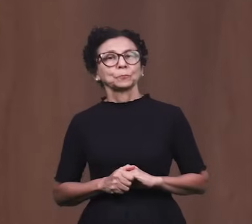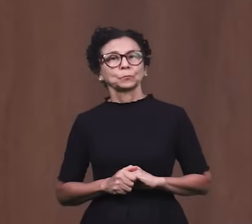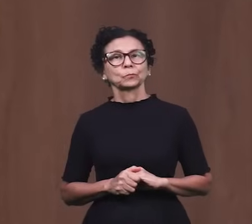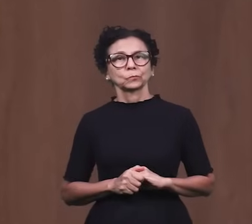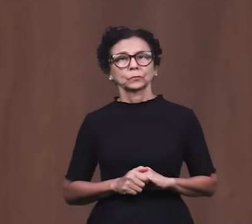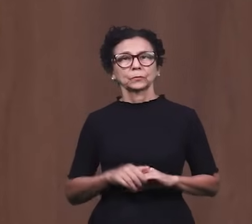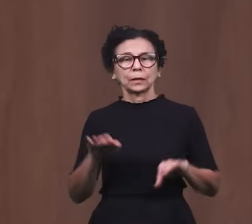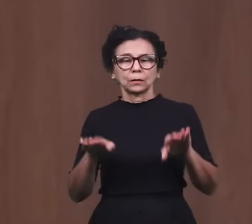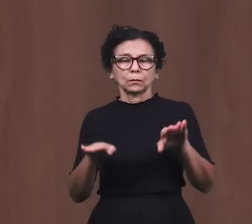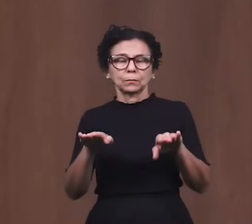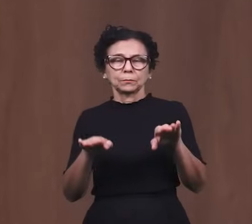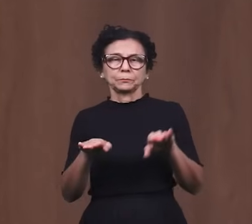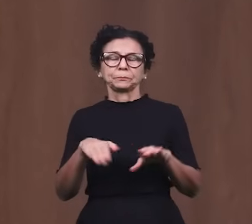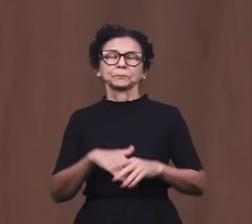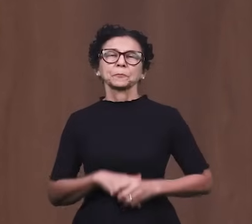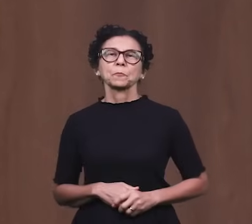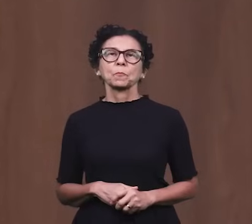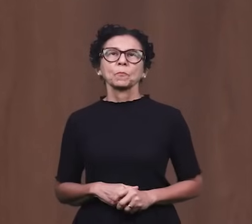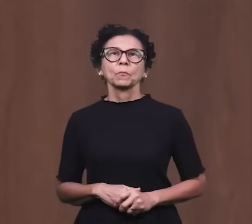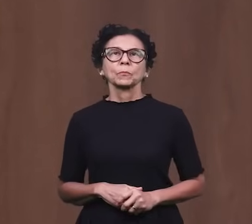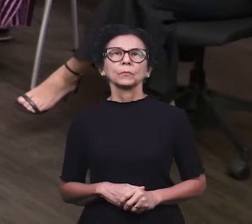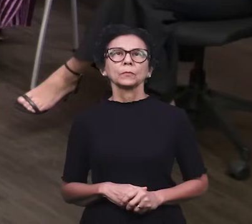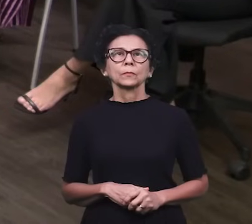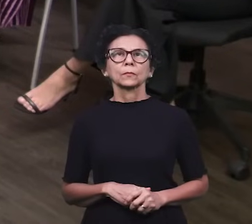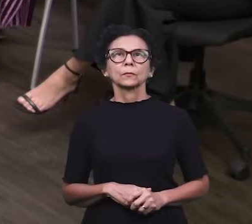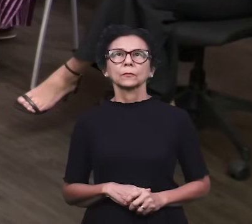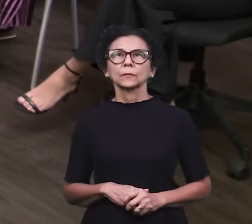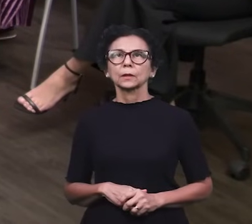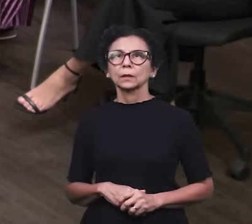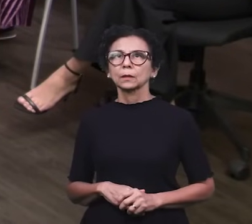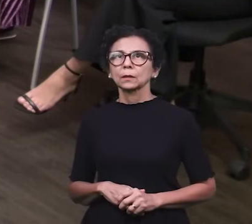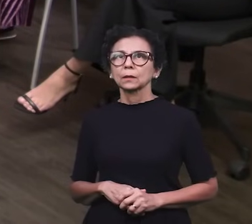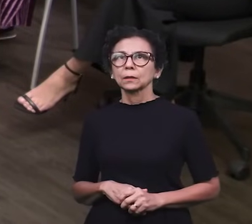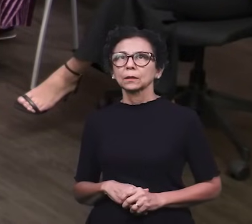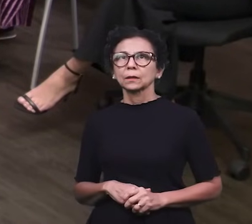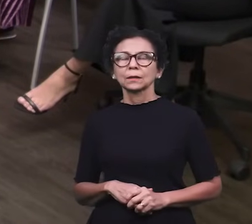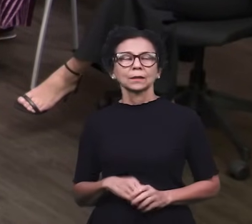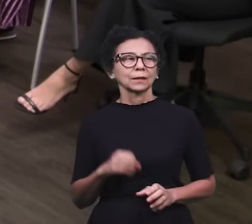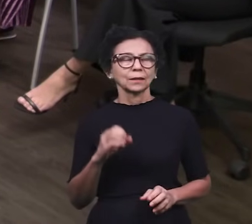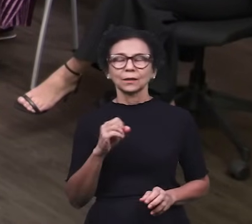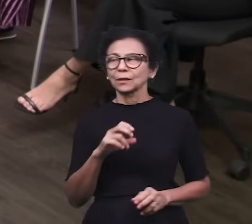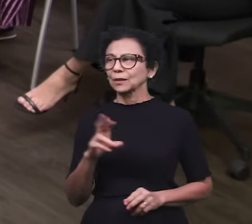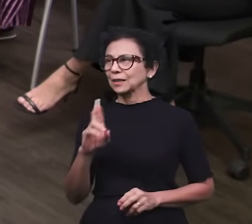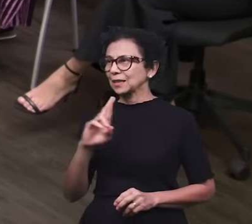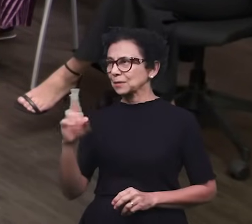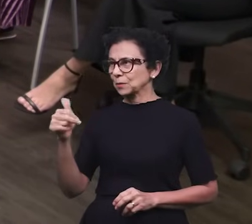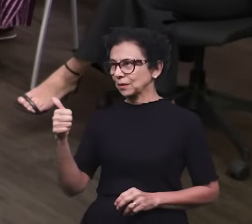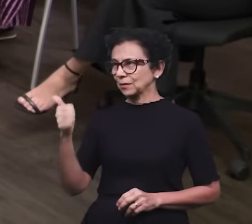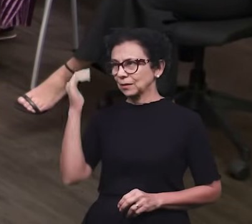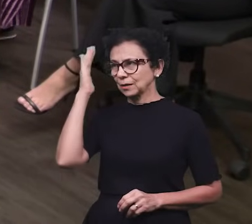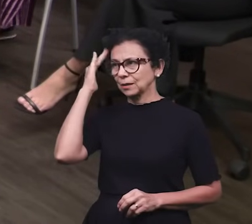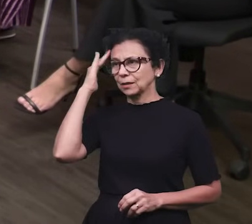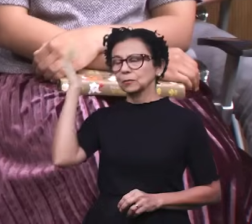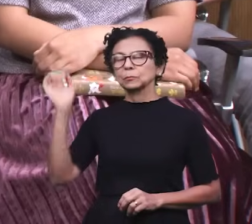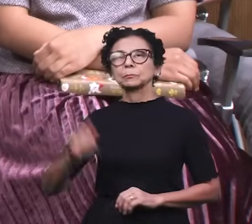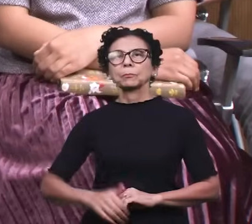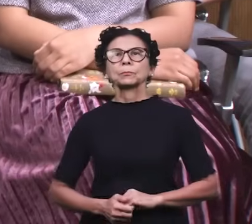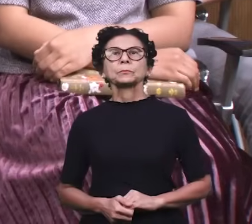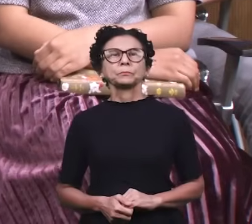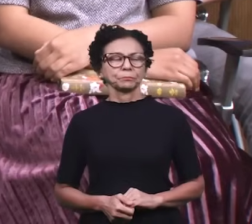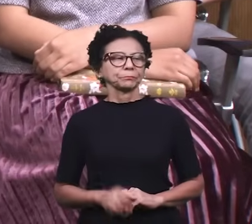a inflação para o seu valor ali, para quanto eles valem. Tá respondida a pergunta? Não, perfeitamente. Tá